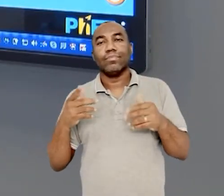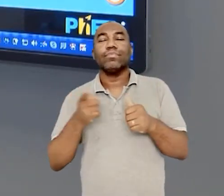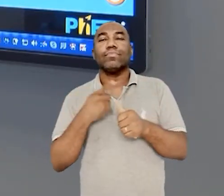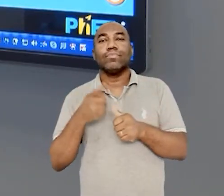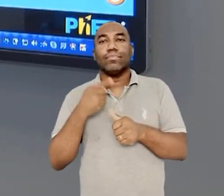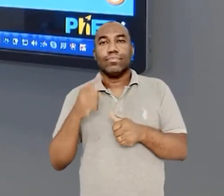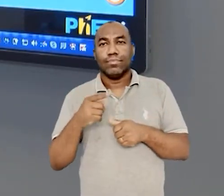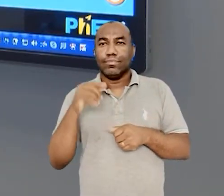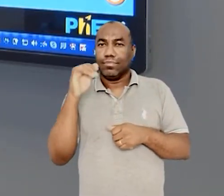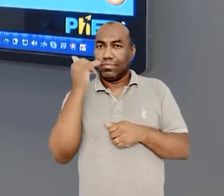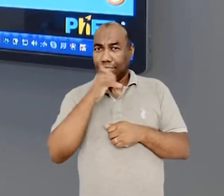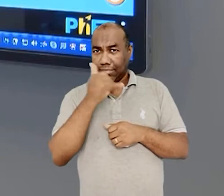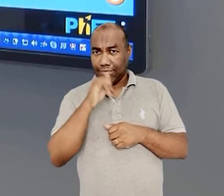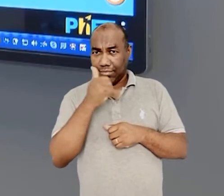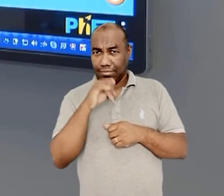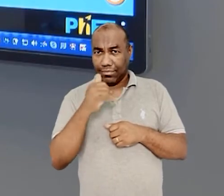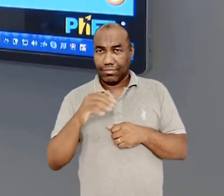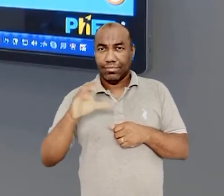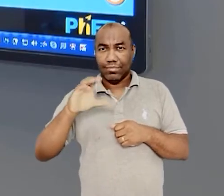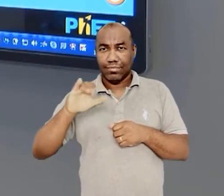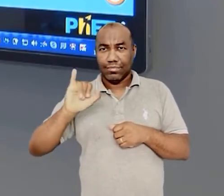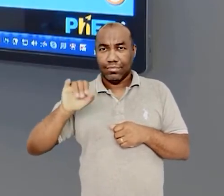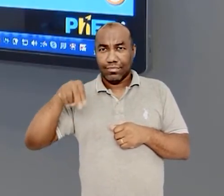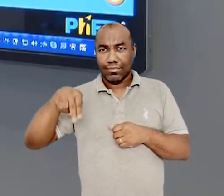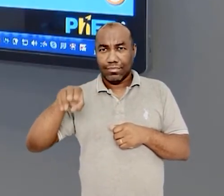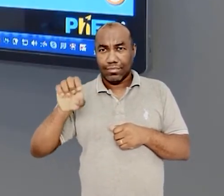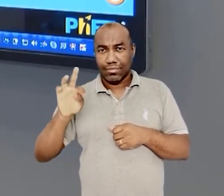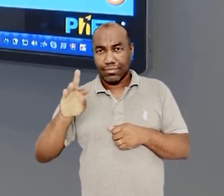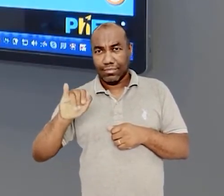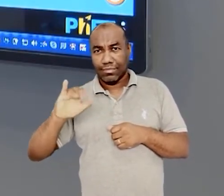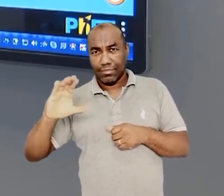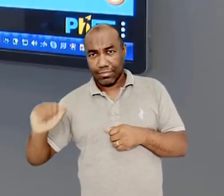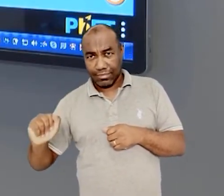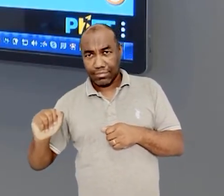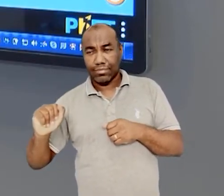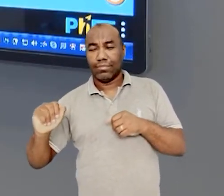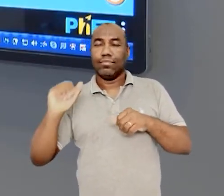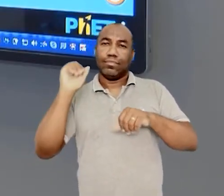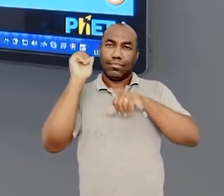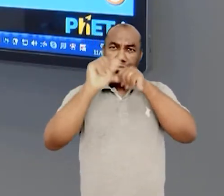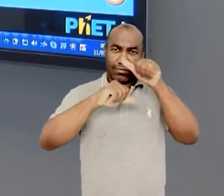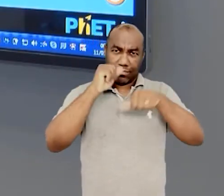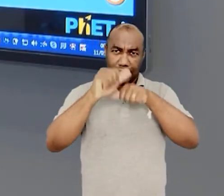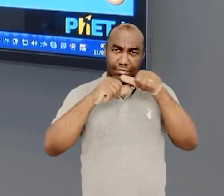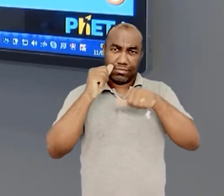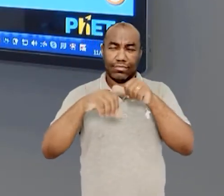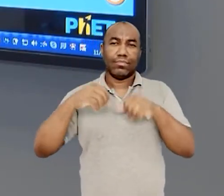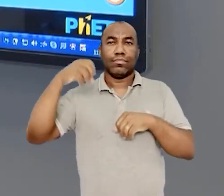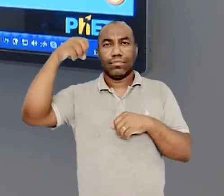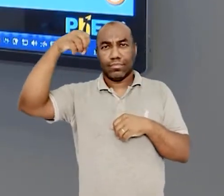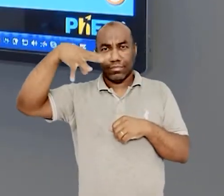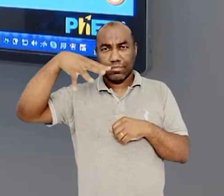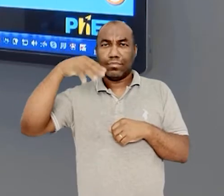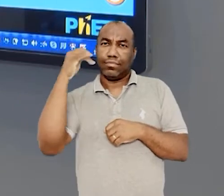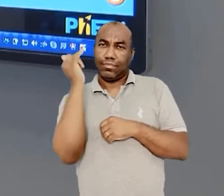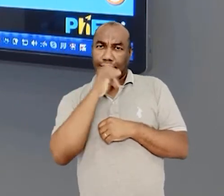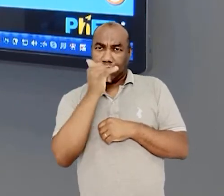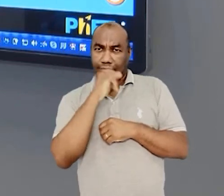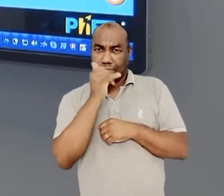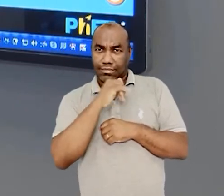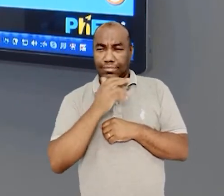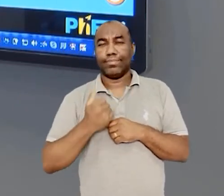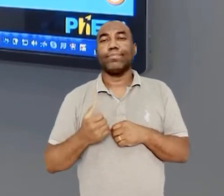uma energia cinética, que vai se transformar em energia luminosa. Mas não é só